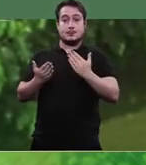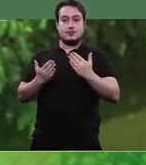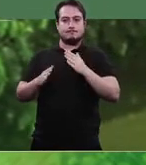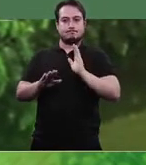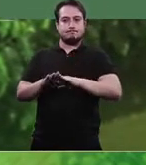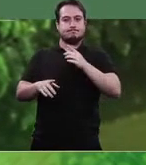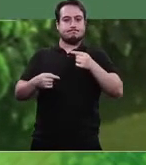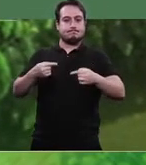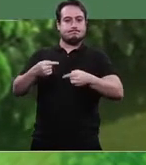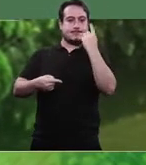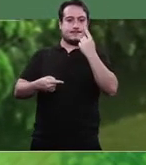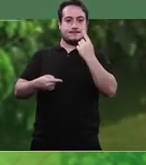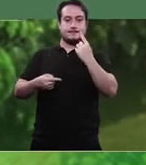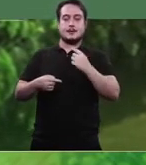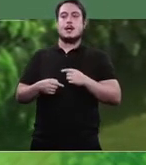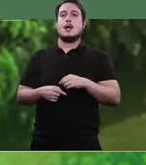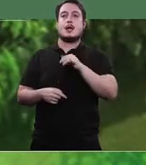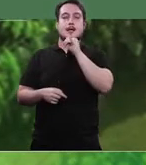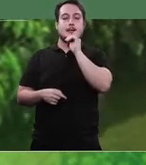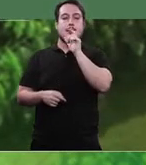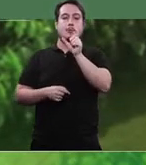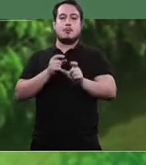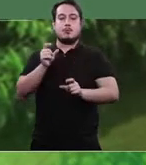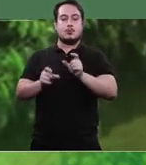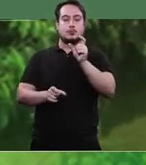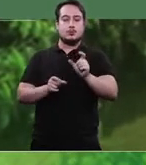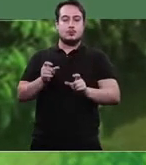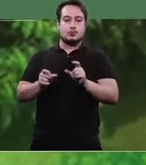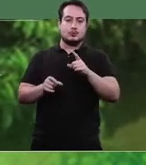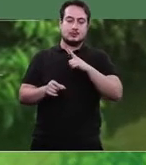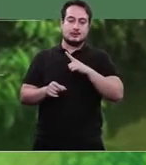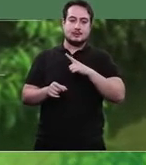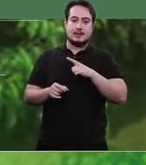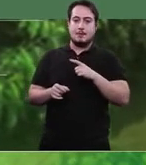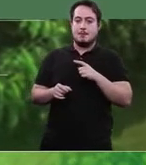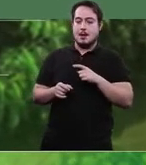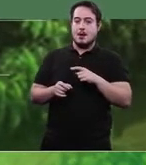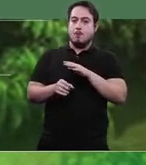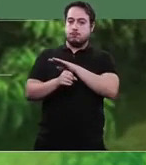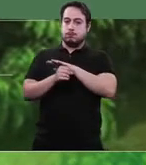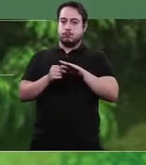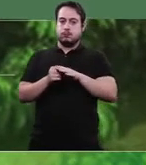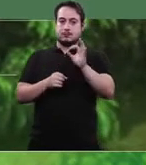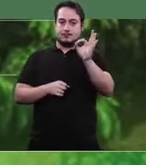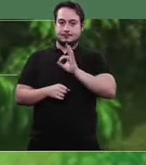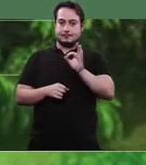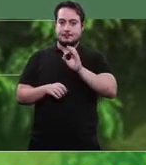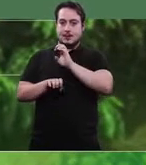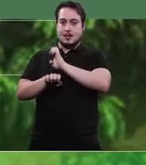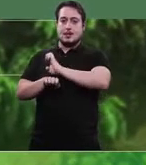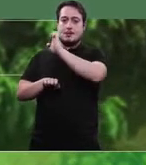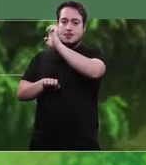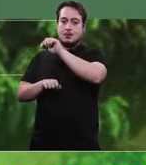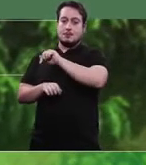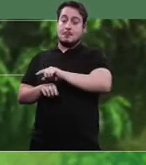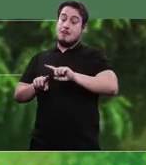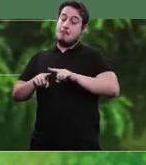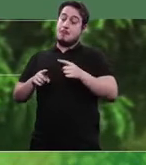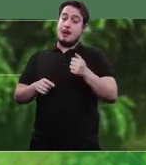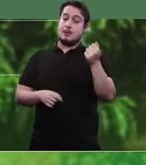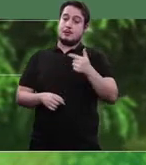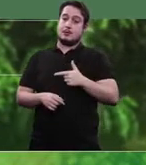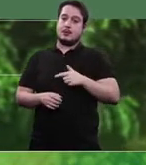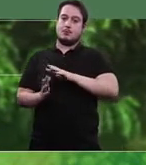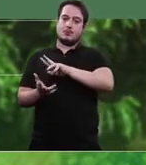produtos em que a gente tem uma concentração interessante de pauta exportadora na Amazônia Legal, mais do que a